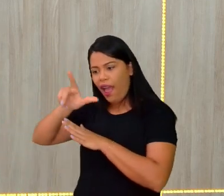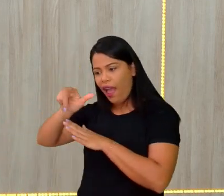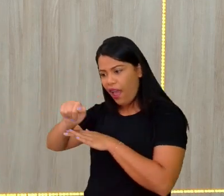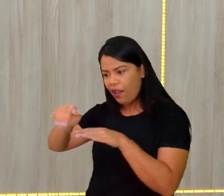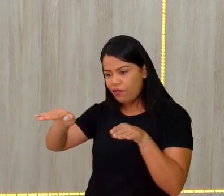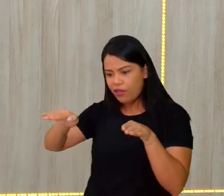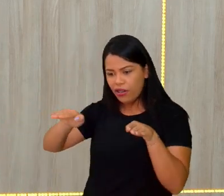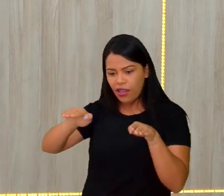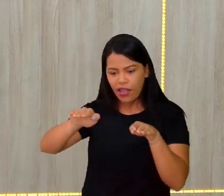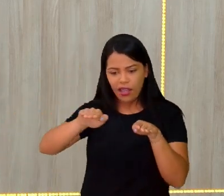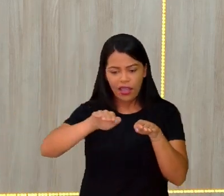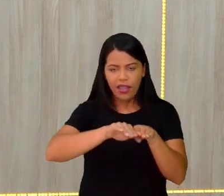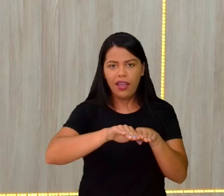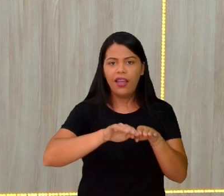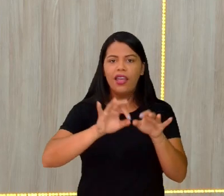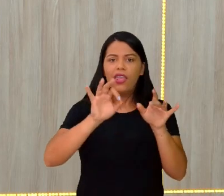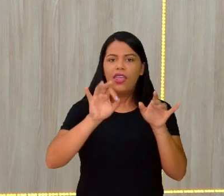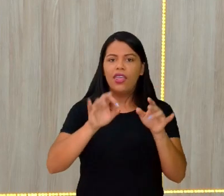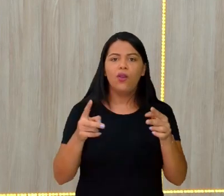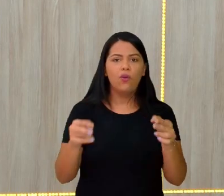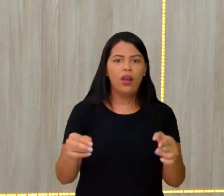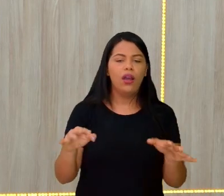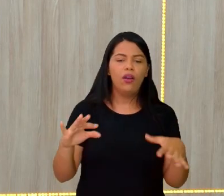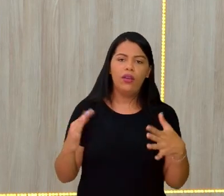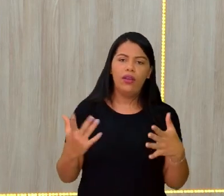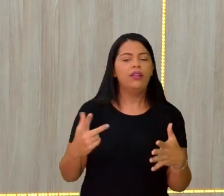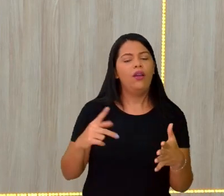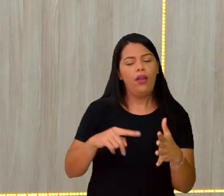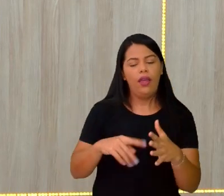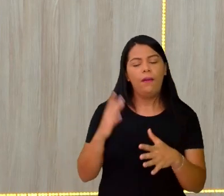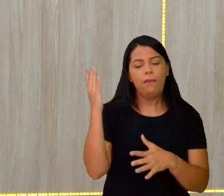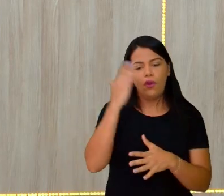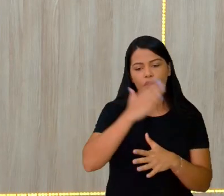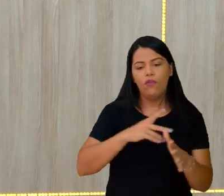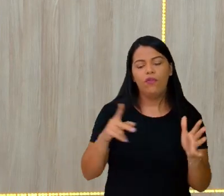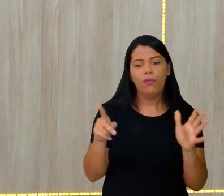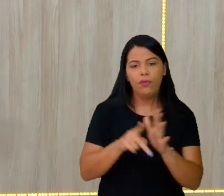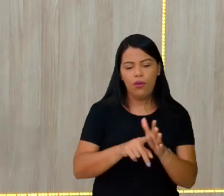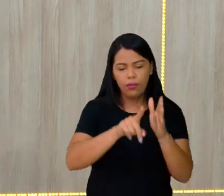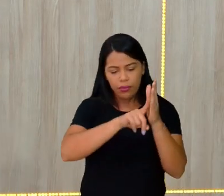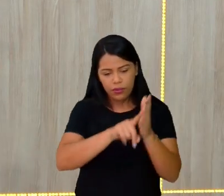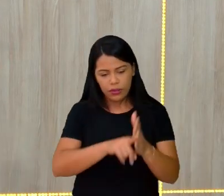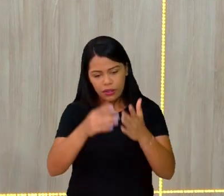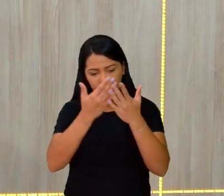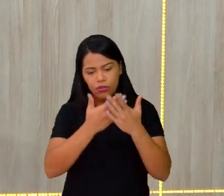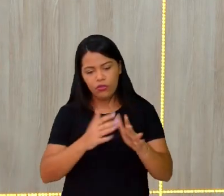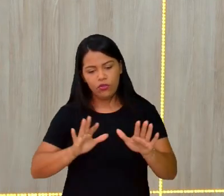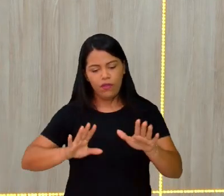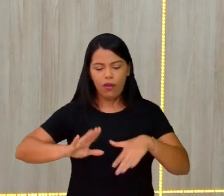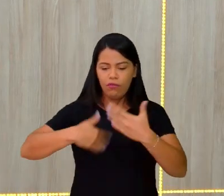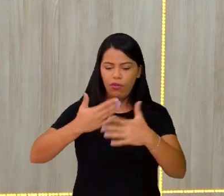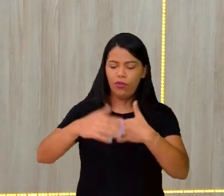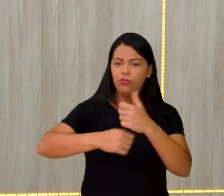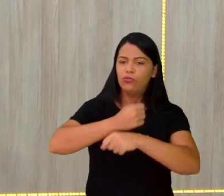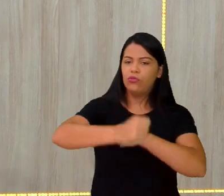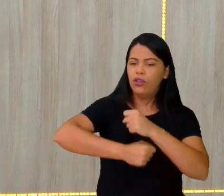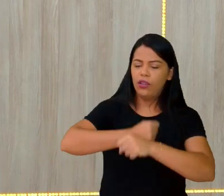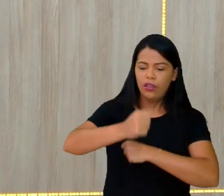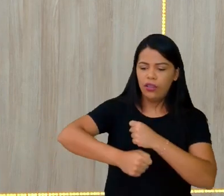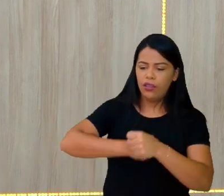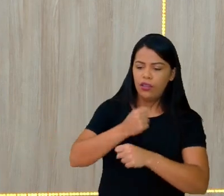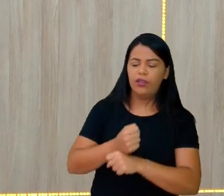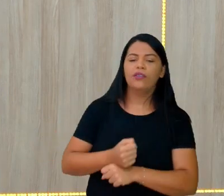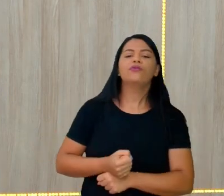vegetações semelhantes, são evidências que ficaram ao longo dos anos, marcando aí,